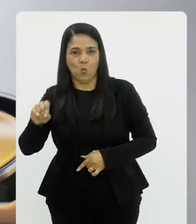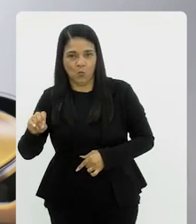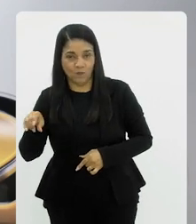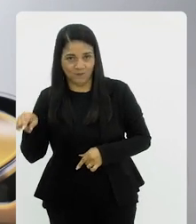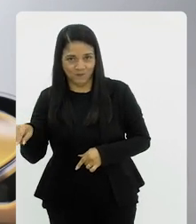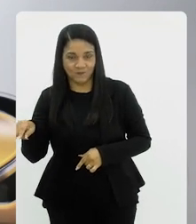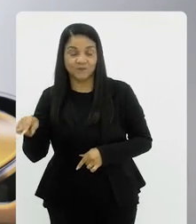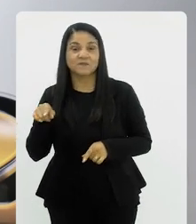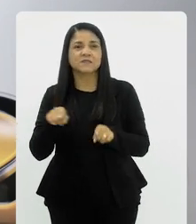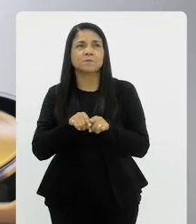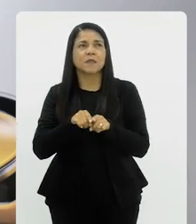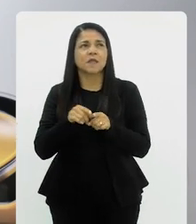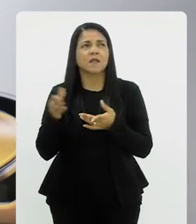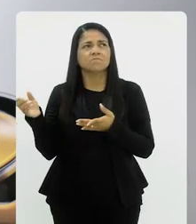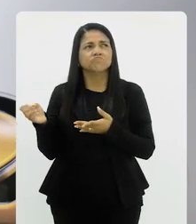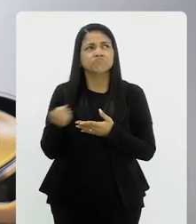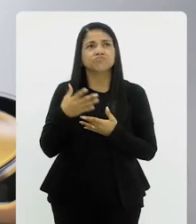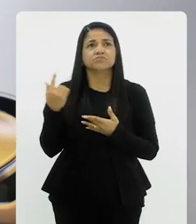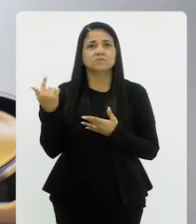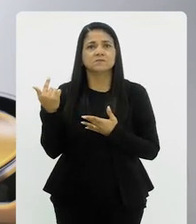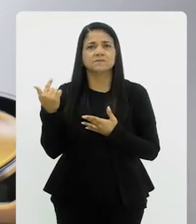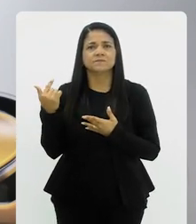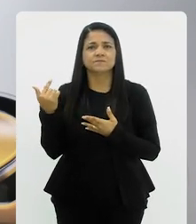Agora, muito recentemente, você tem aí também